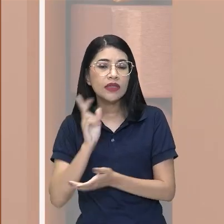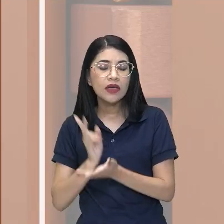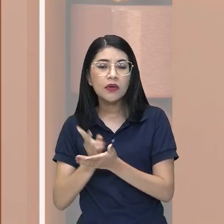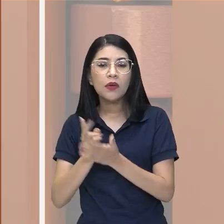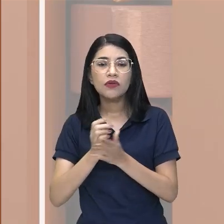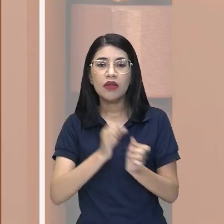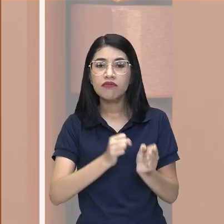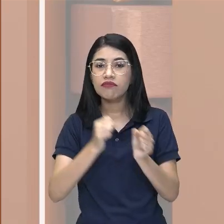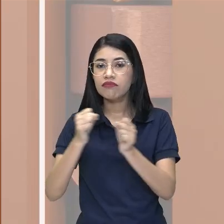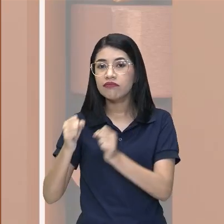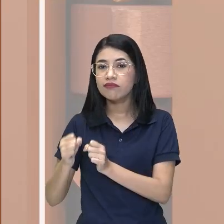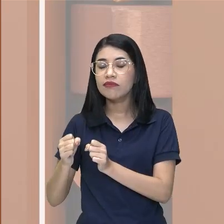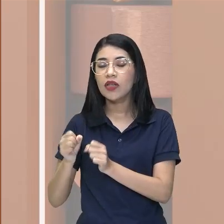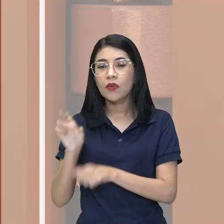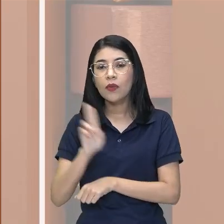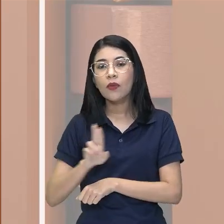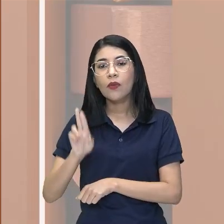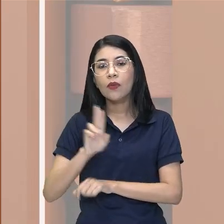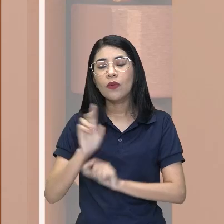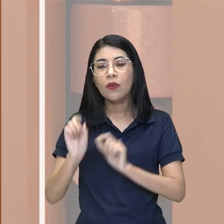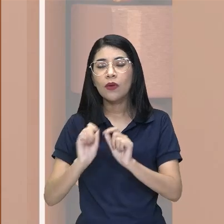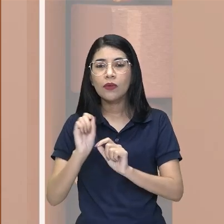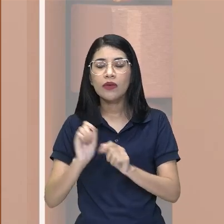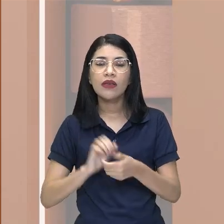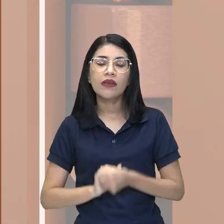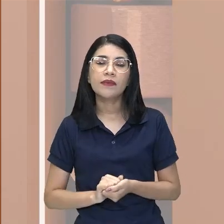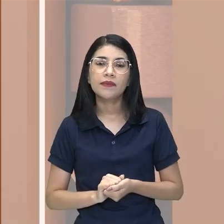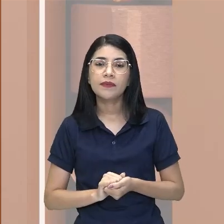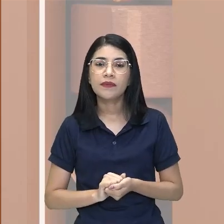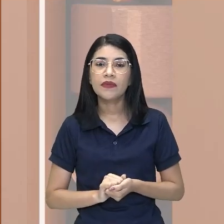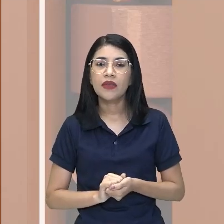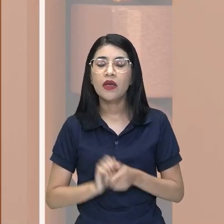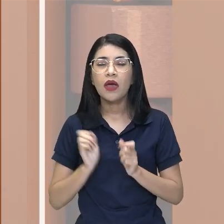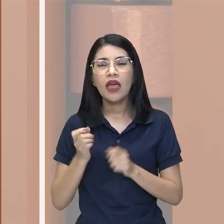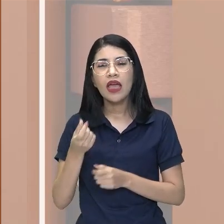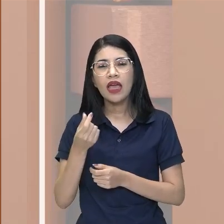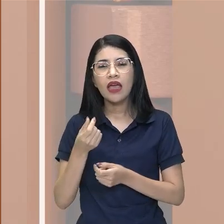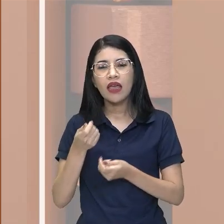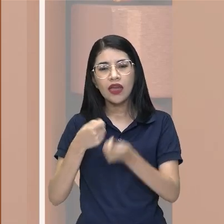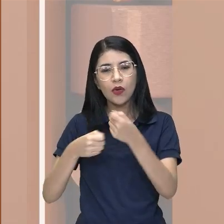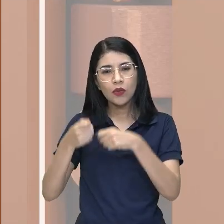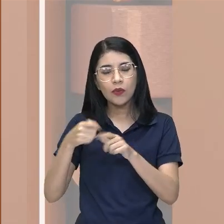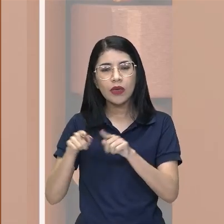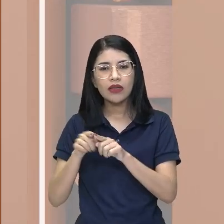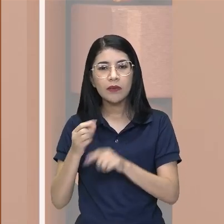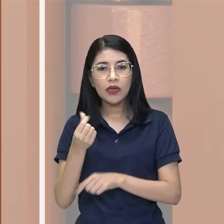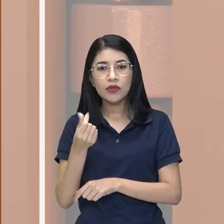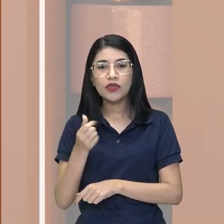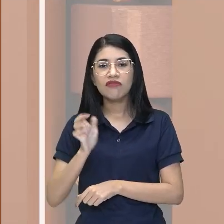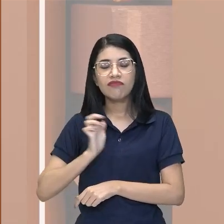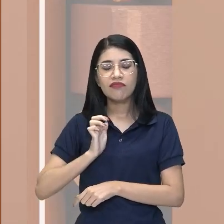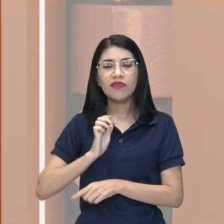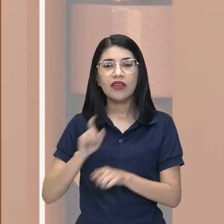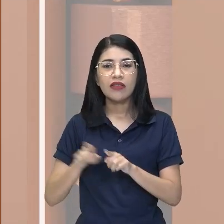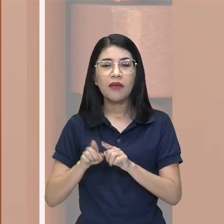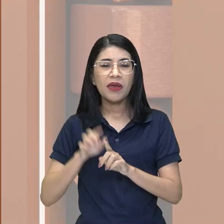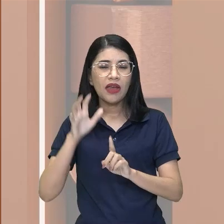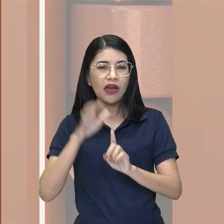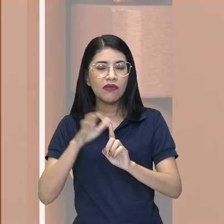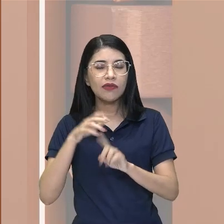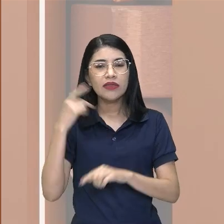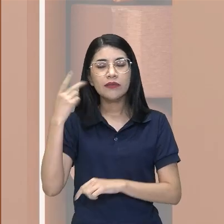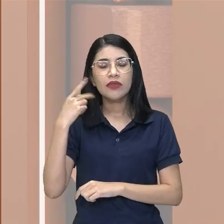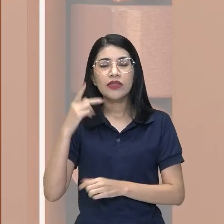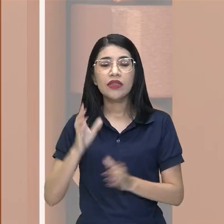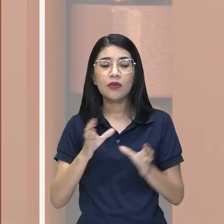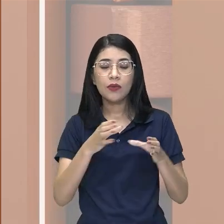no poder, utilizando basicamente do seu poderio econômico e também do seu poderio, da sua influência política. Esses